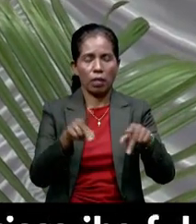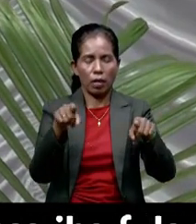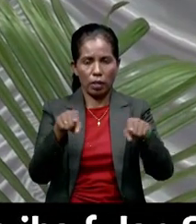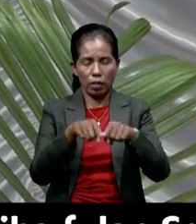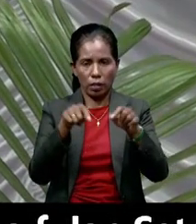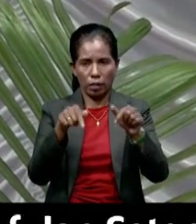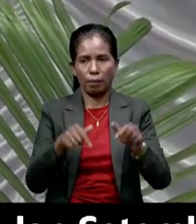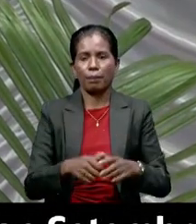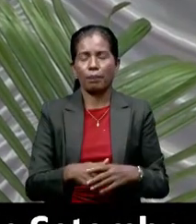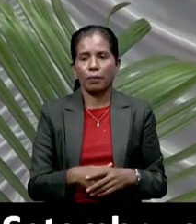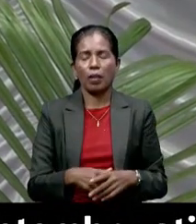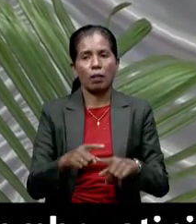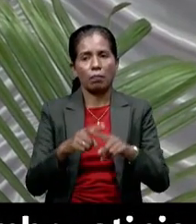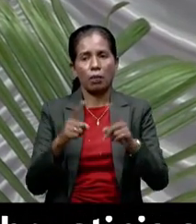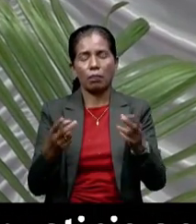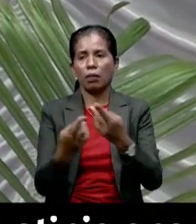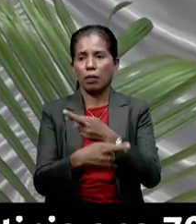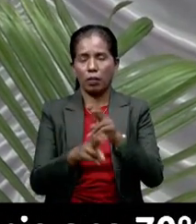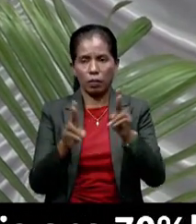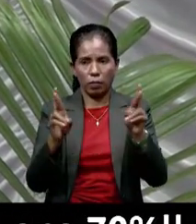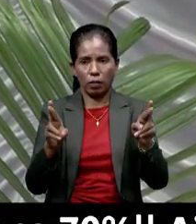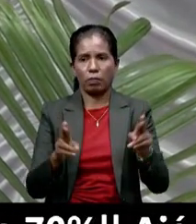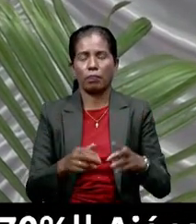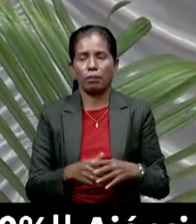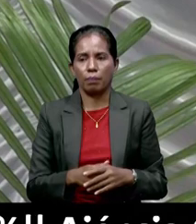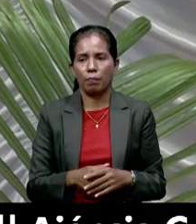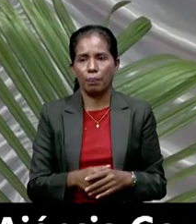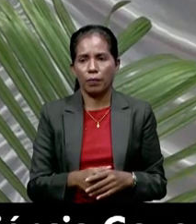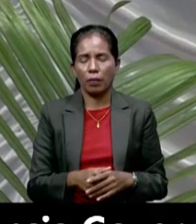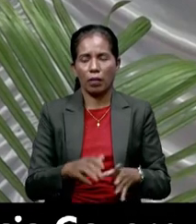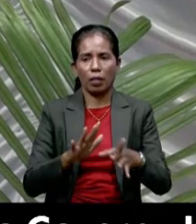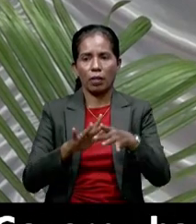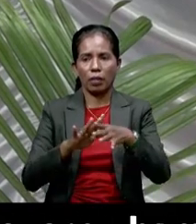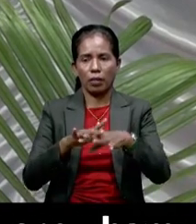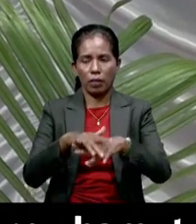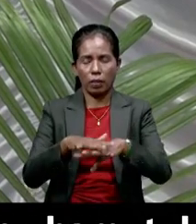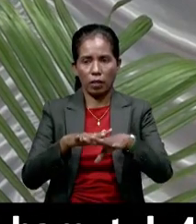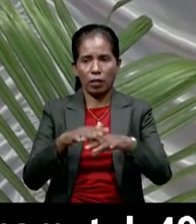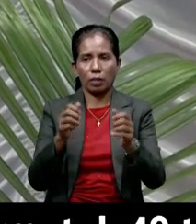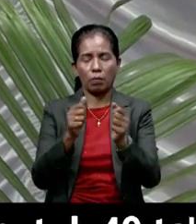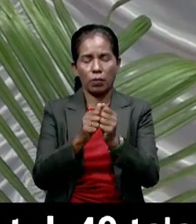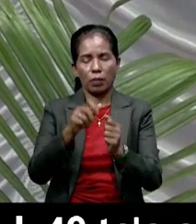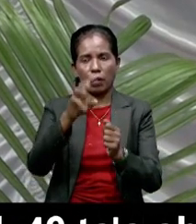laida. Mas be resultado, Tais saatus hat,